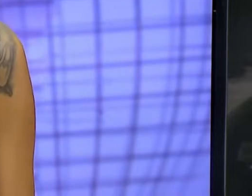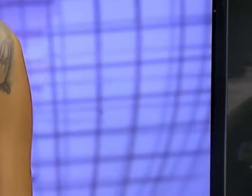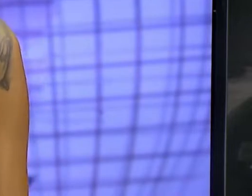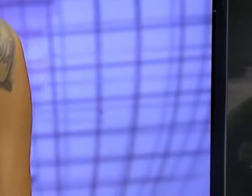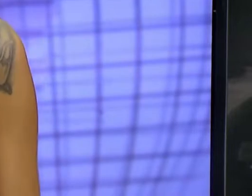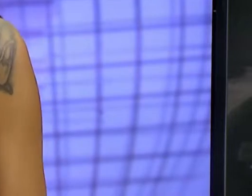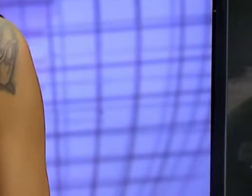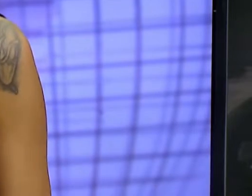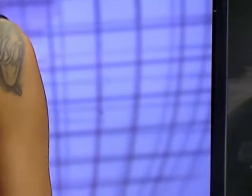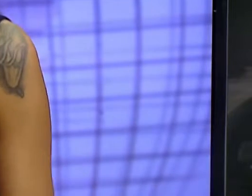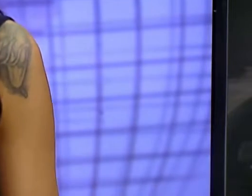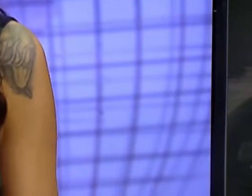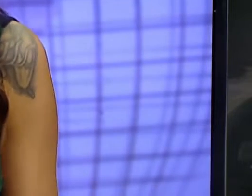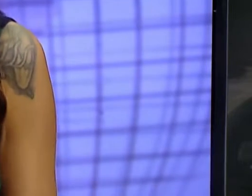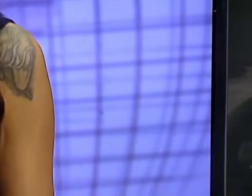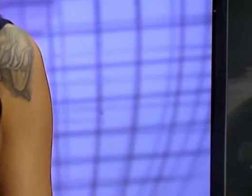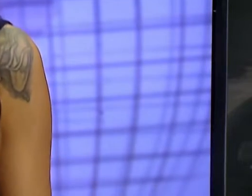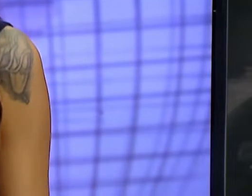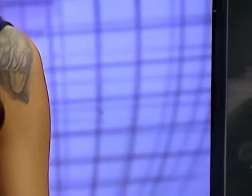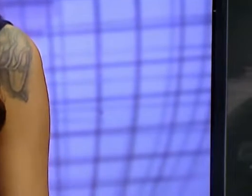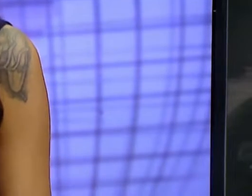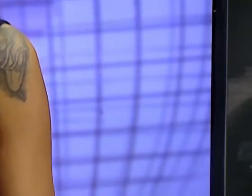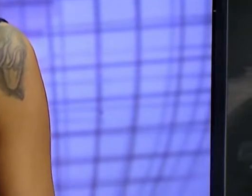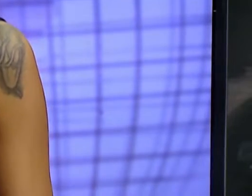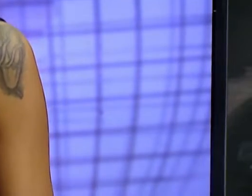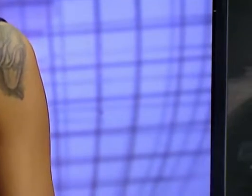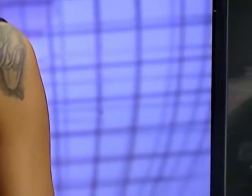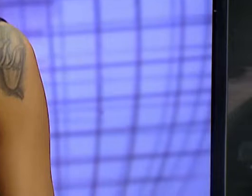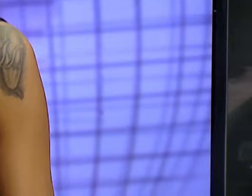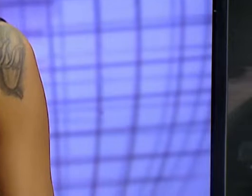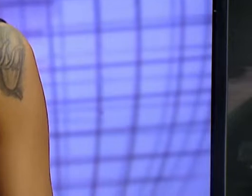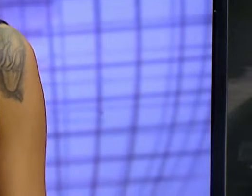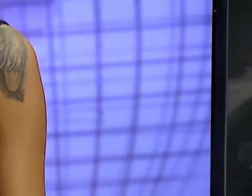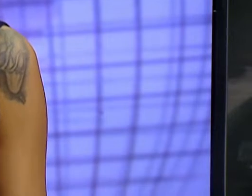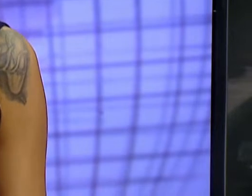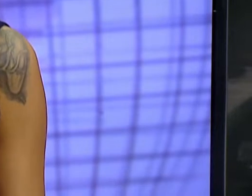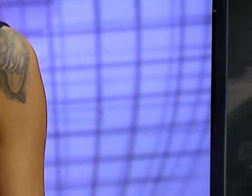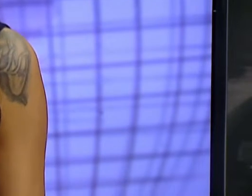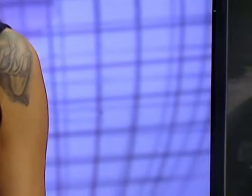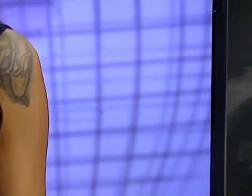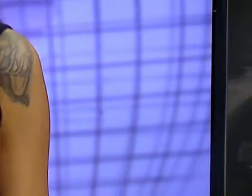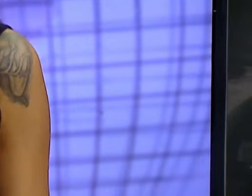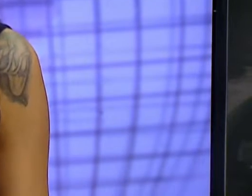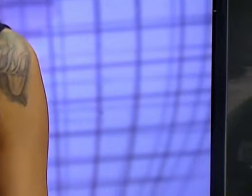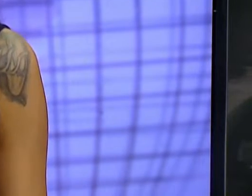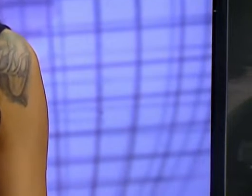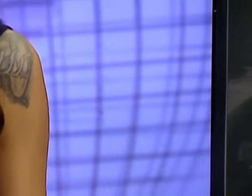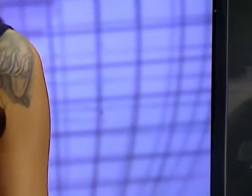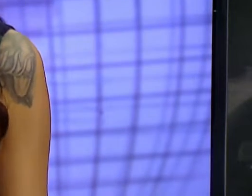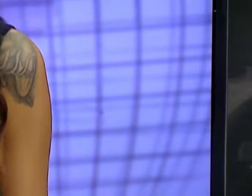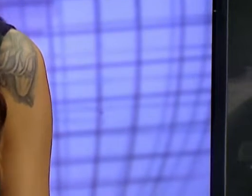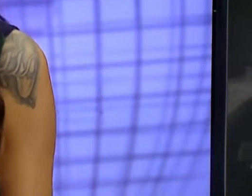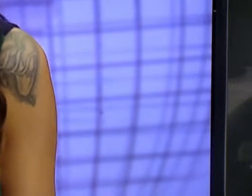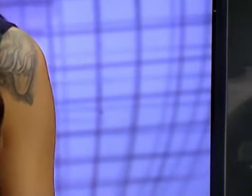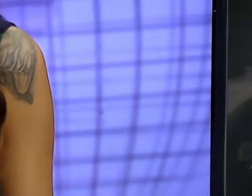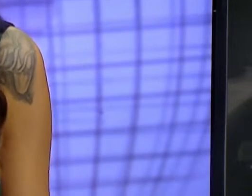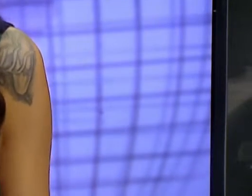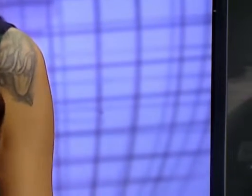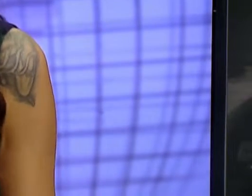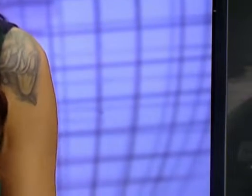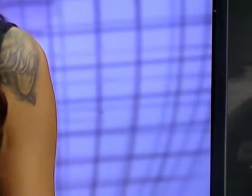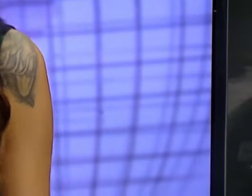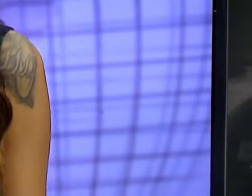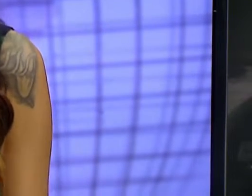ano em seu discurso Lula foi enfático ao defender a democracia a retomada da soberania do Brasil e o combate